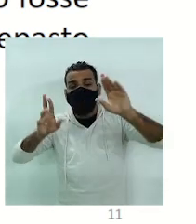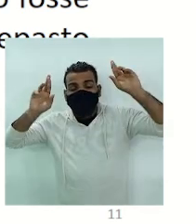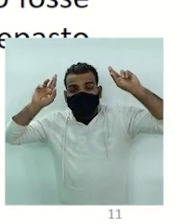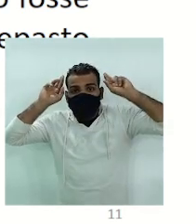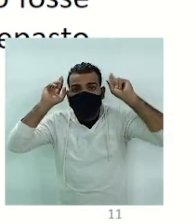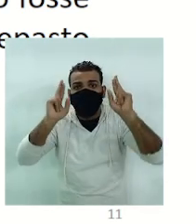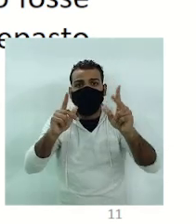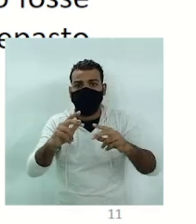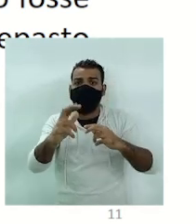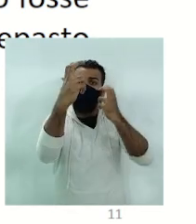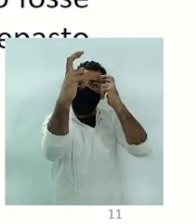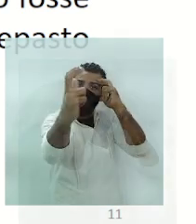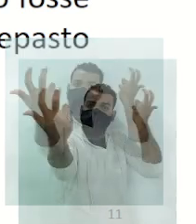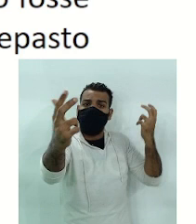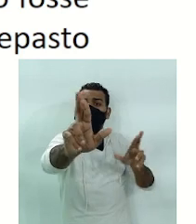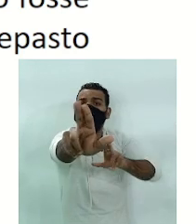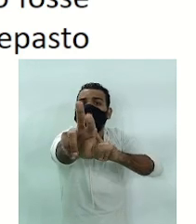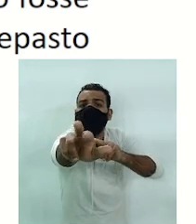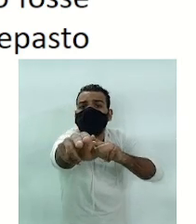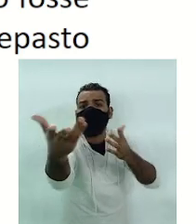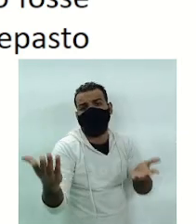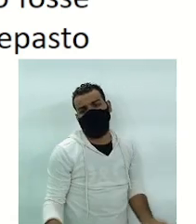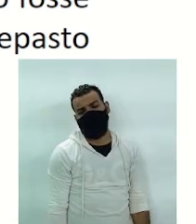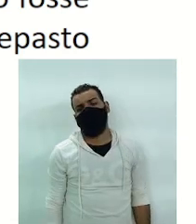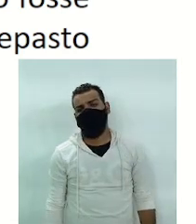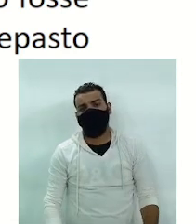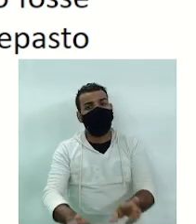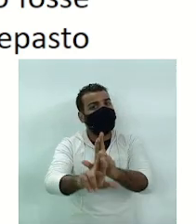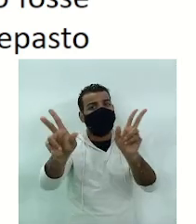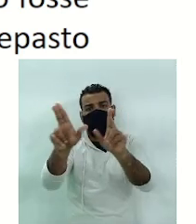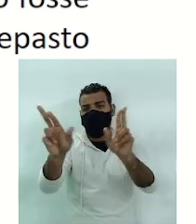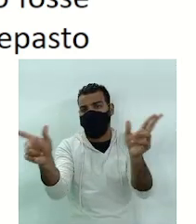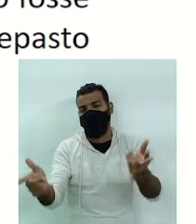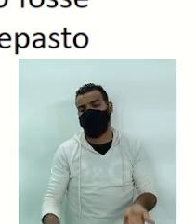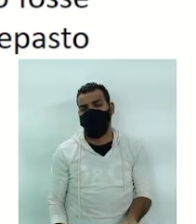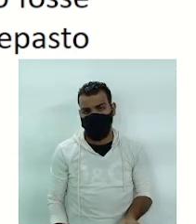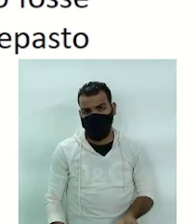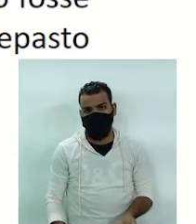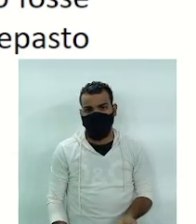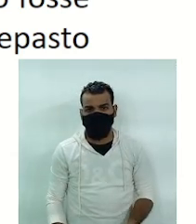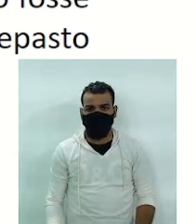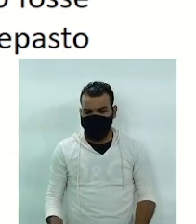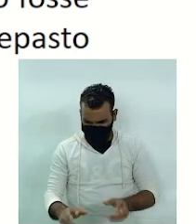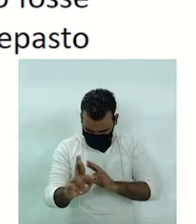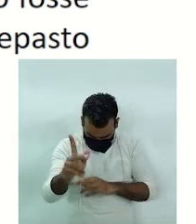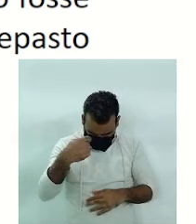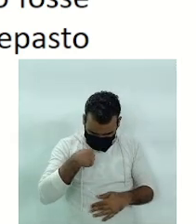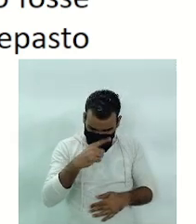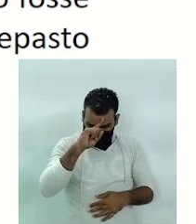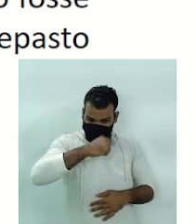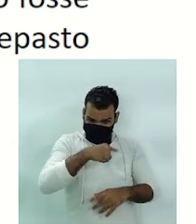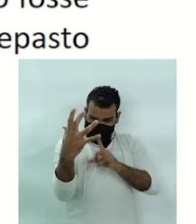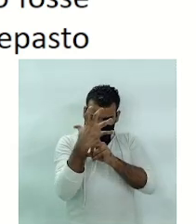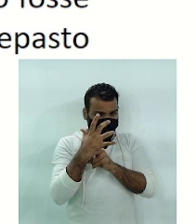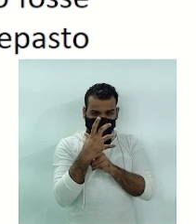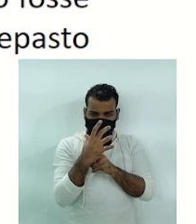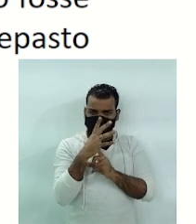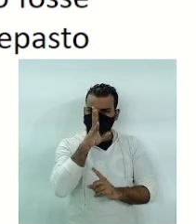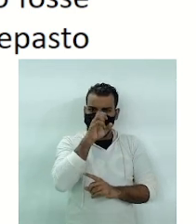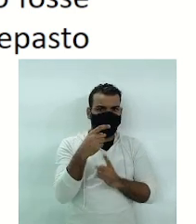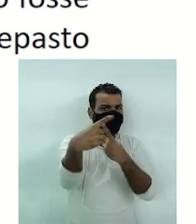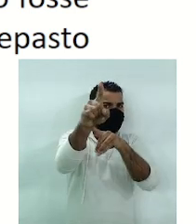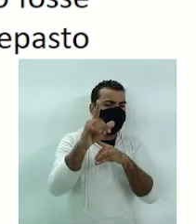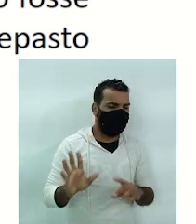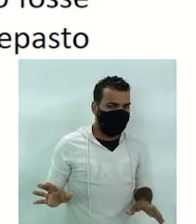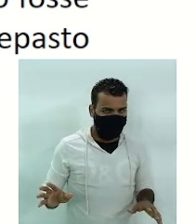diferente da minha cultura. Então, simplesmente eu vou ter que resistir. Então, na realidade, as missões